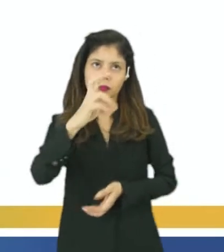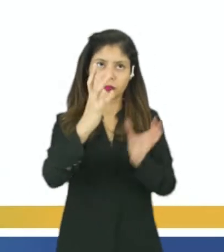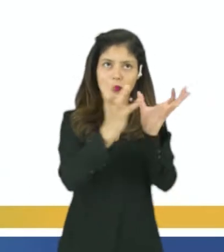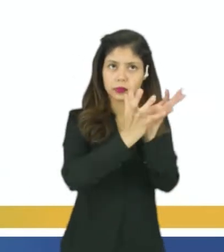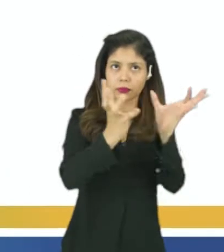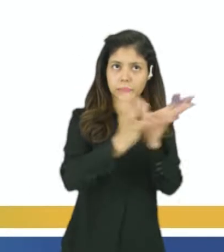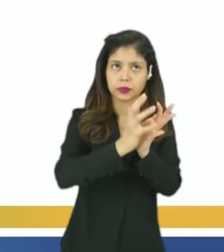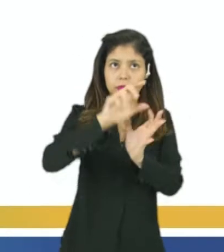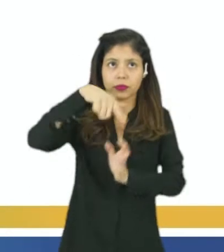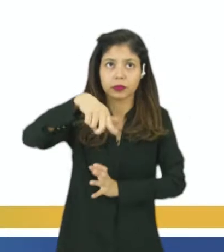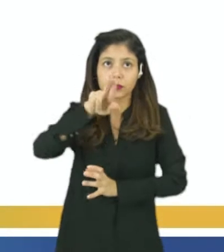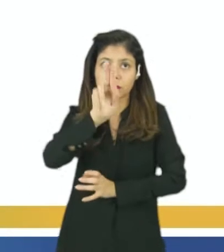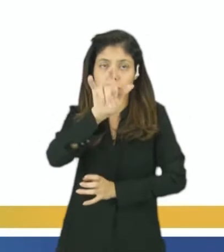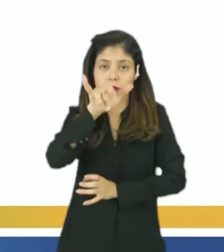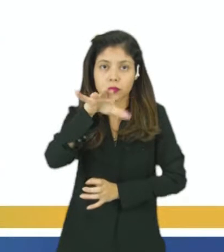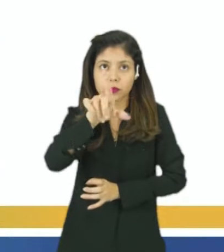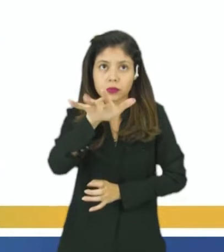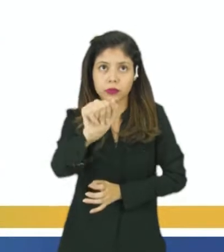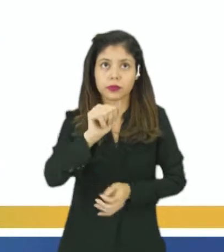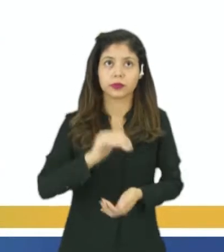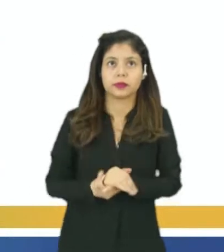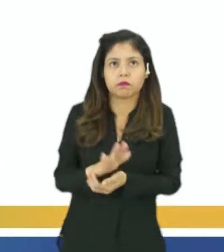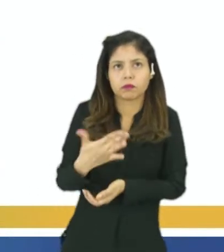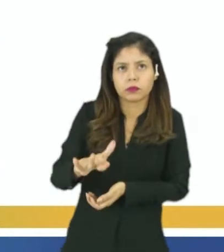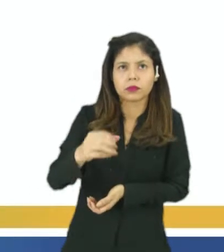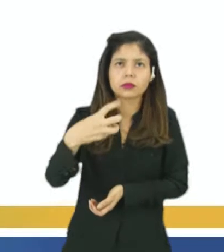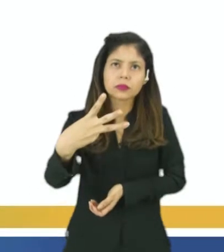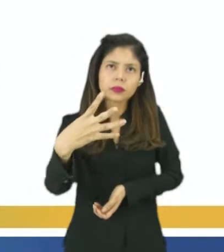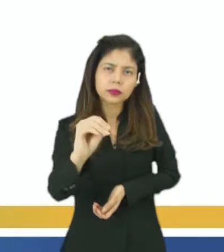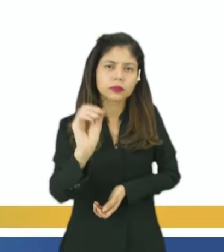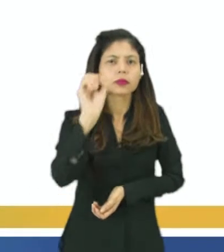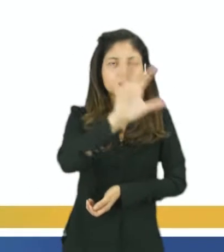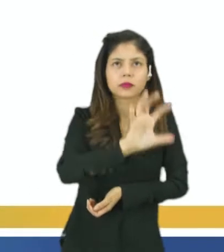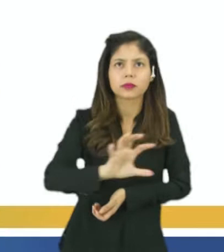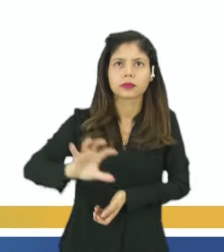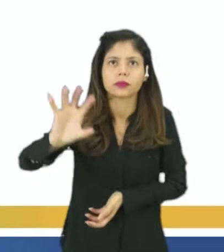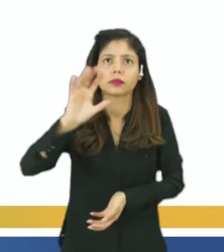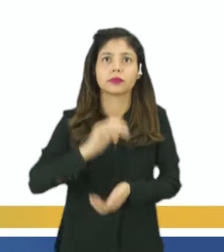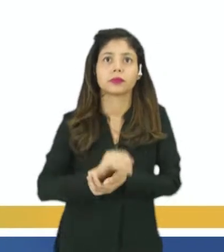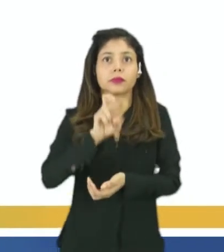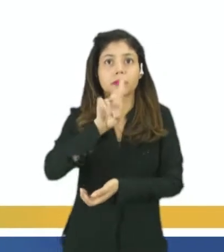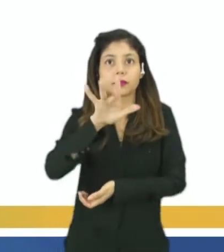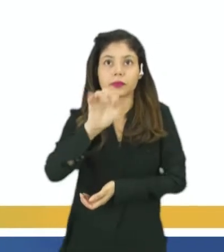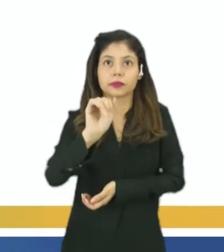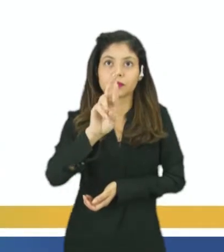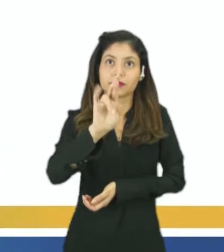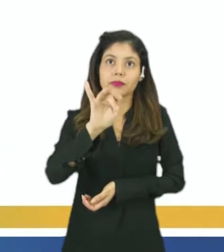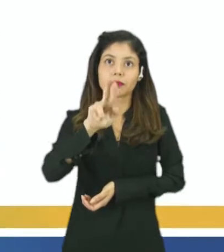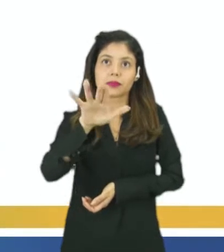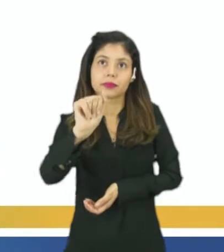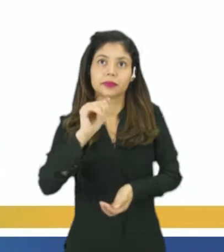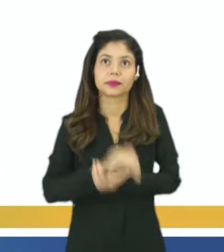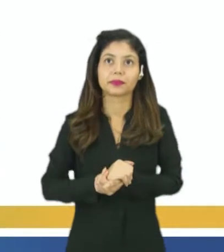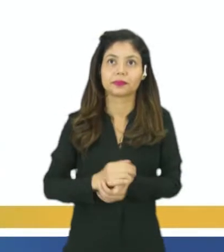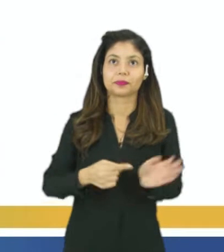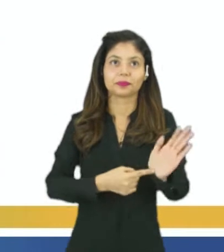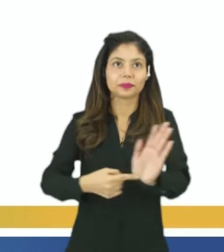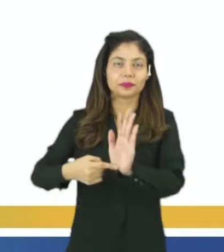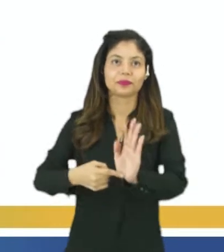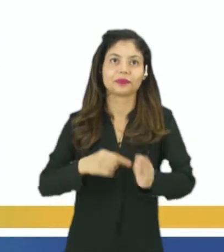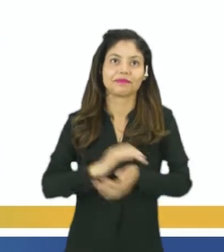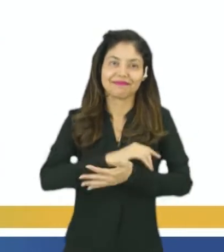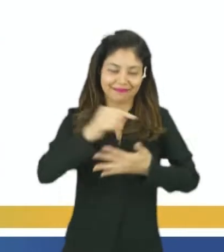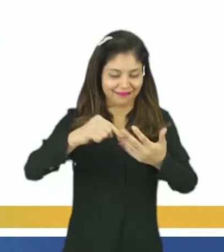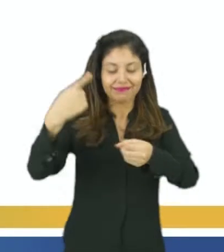35 comunidades quilombolas. Pelo menos 30 estão na região do Vale de Ribeira, disseminadas por